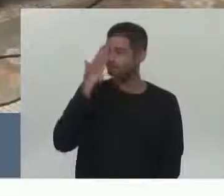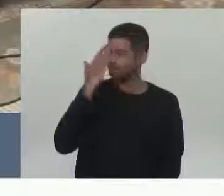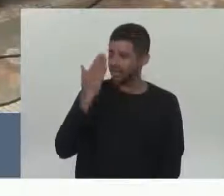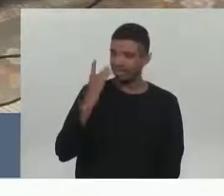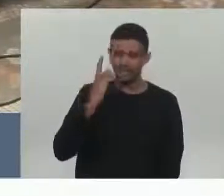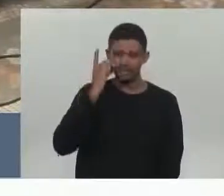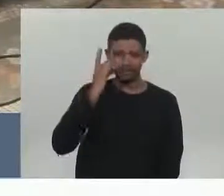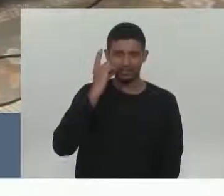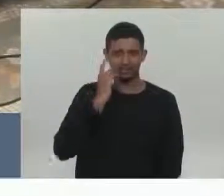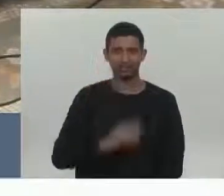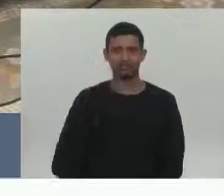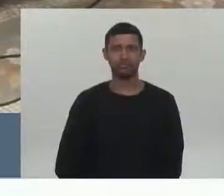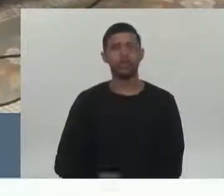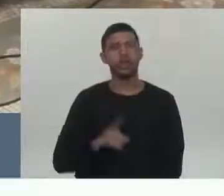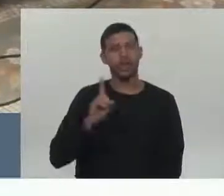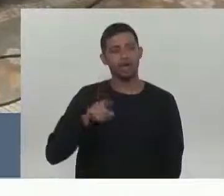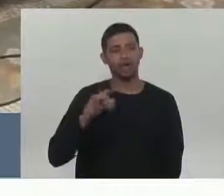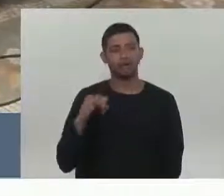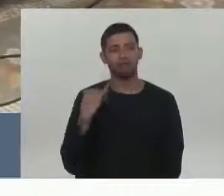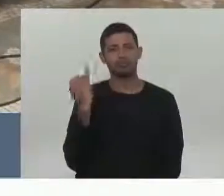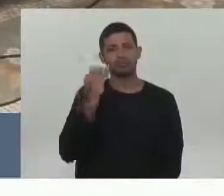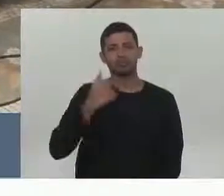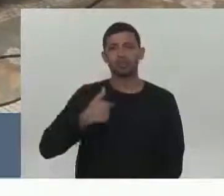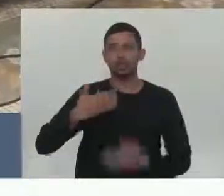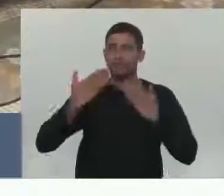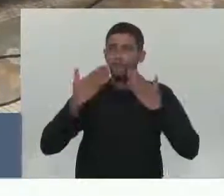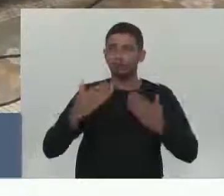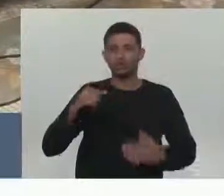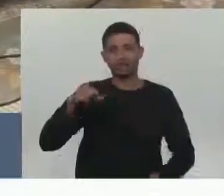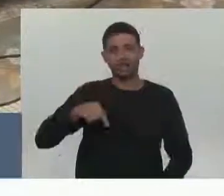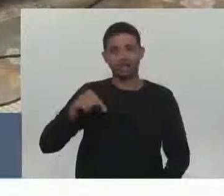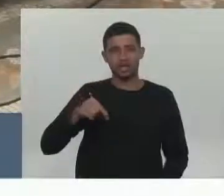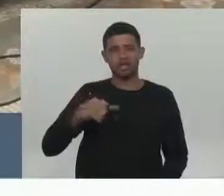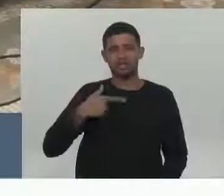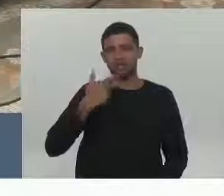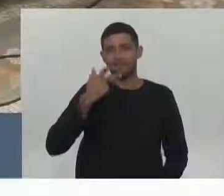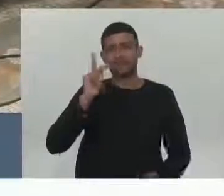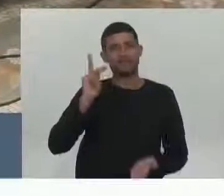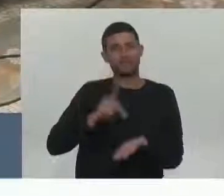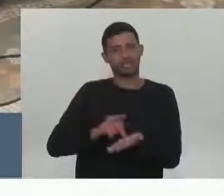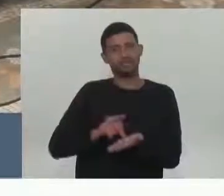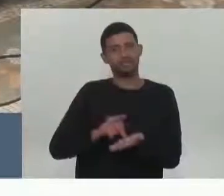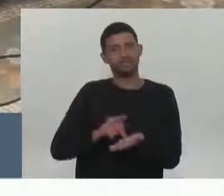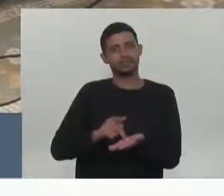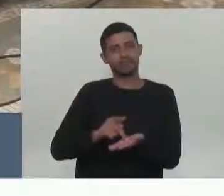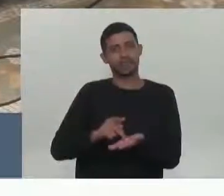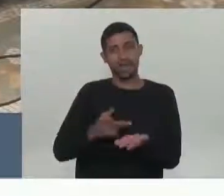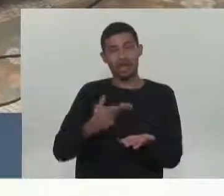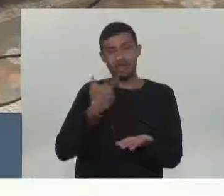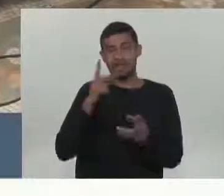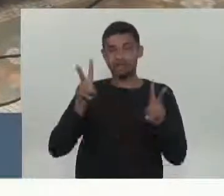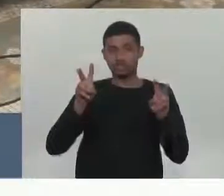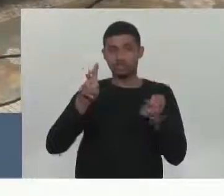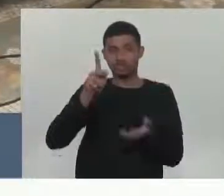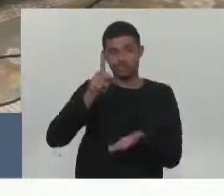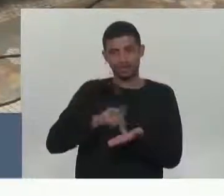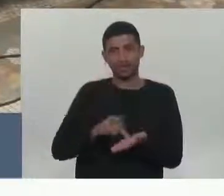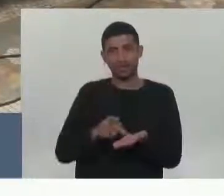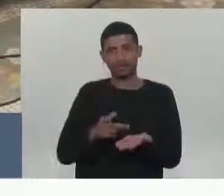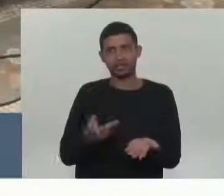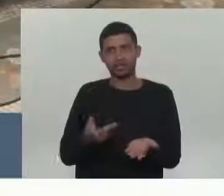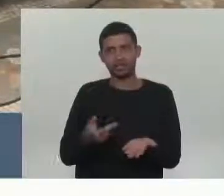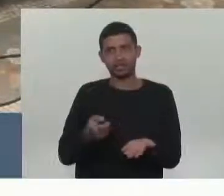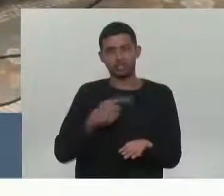senhor deputado. É importante que a gente traga aqui a luz da verdade, já que estamos falando de verdade, e a gente não está aqui